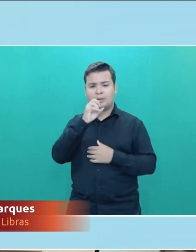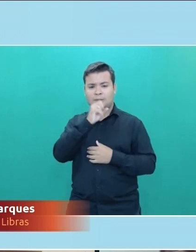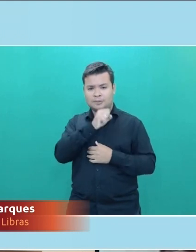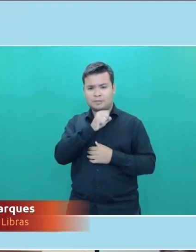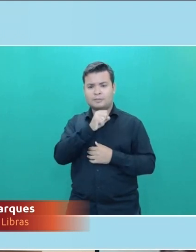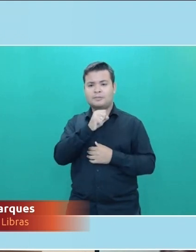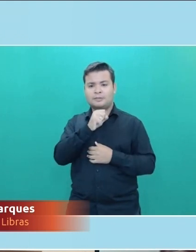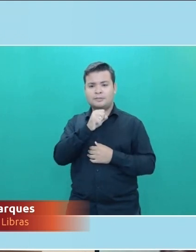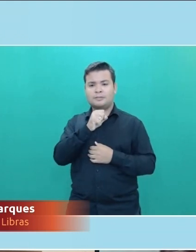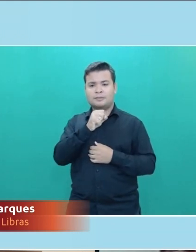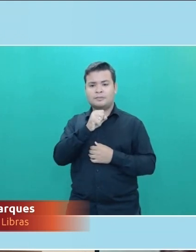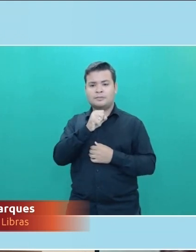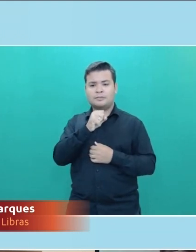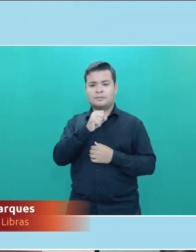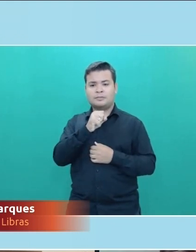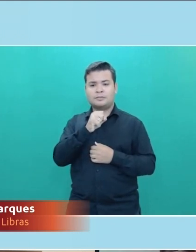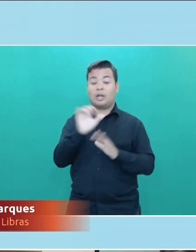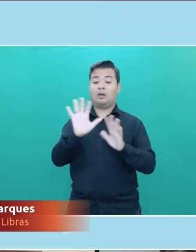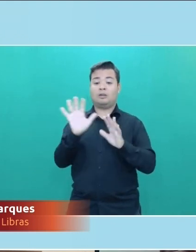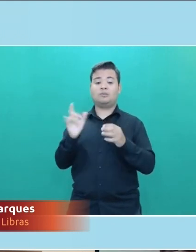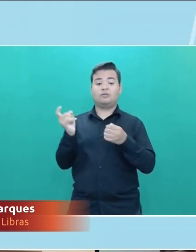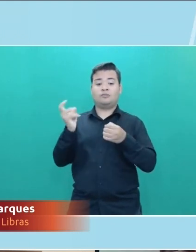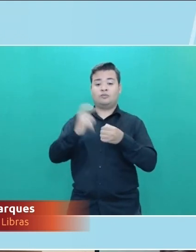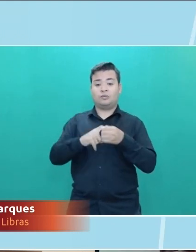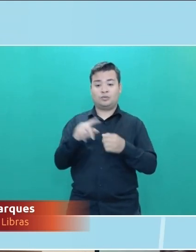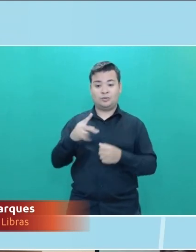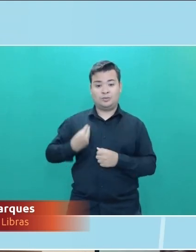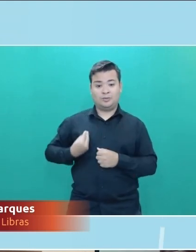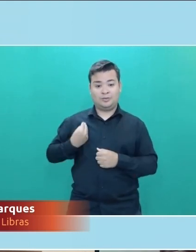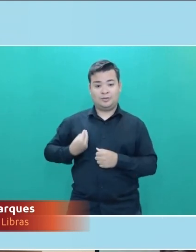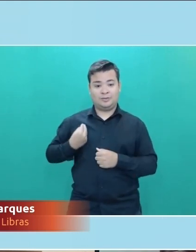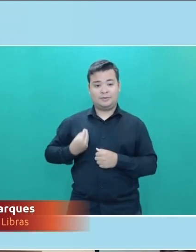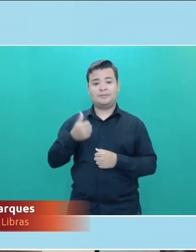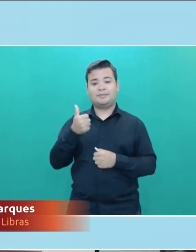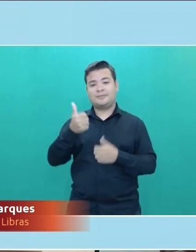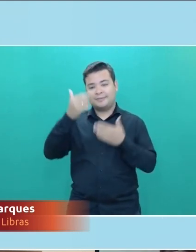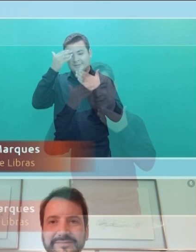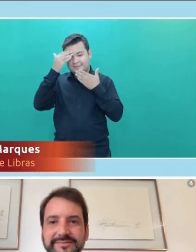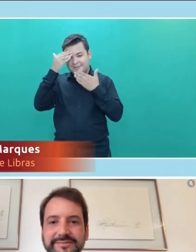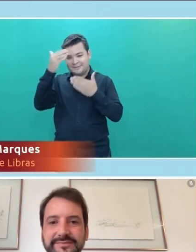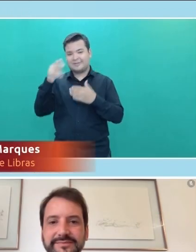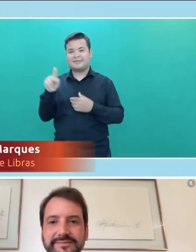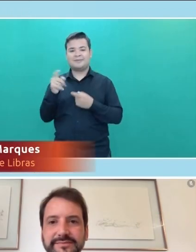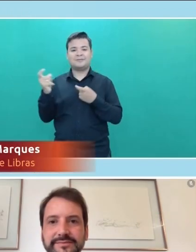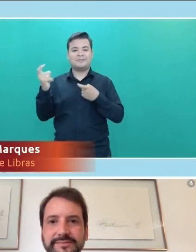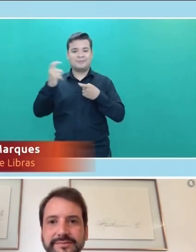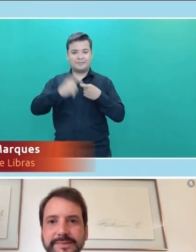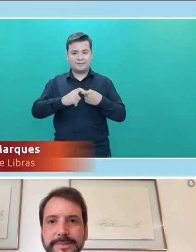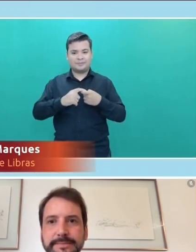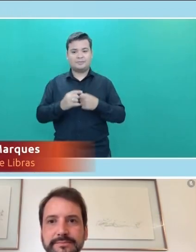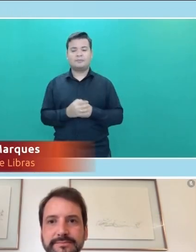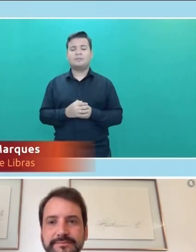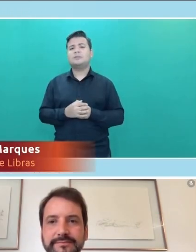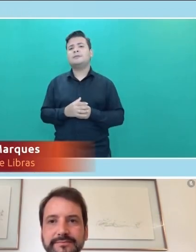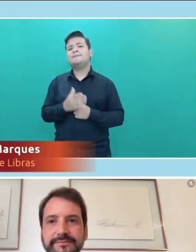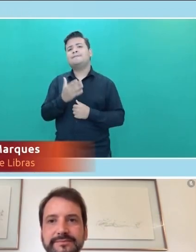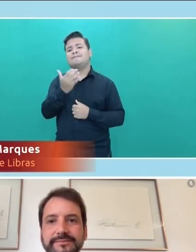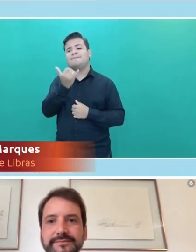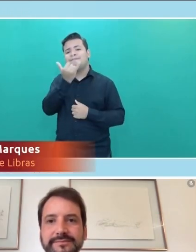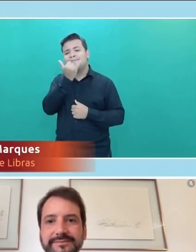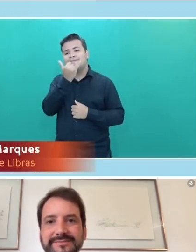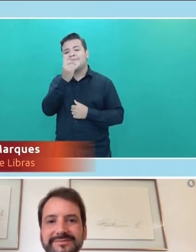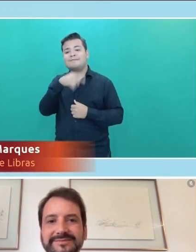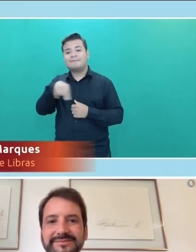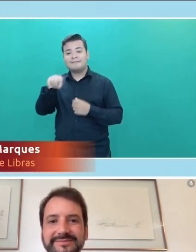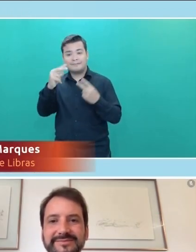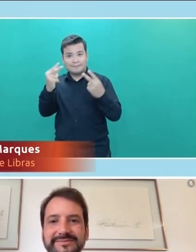estranho aqui. Ah, a professora voltou. Muito obrigada, professora, por ter voltado. Gente, peço perdão para quem está nos assistindo,